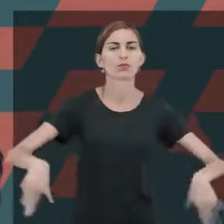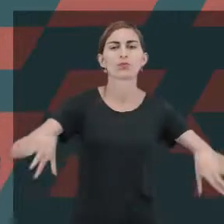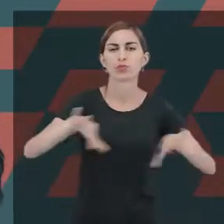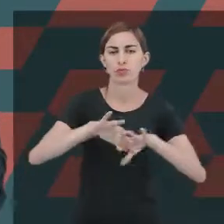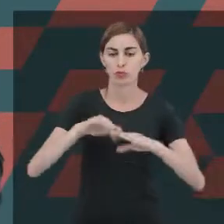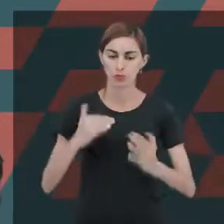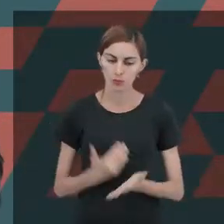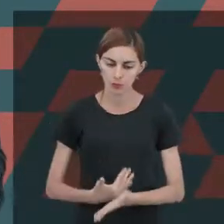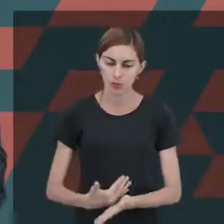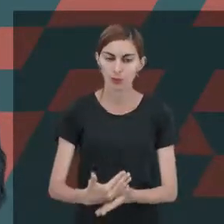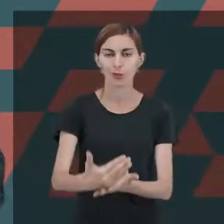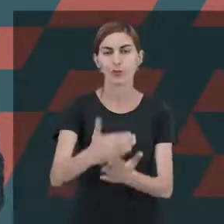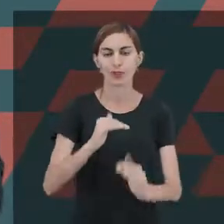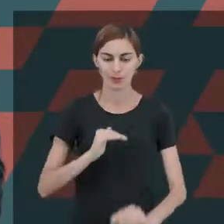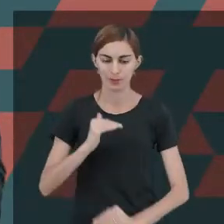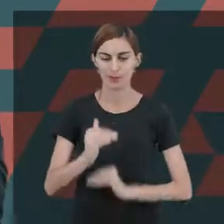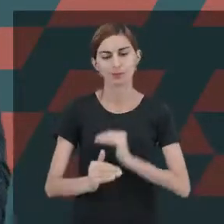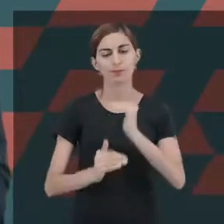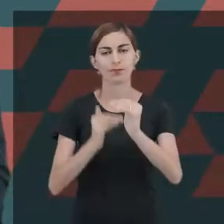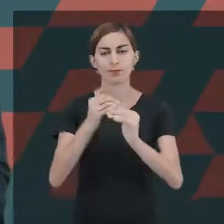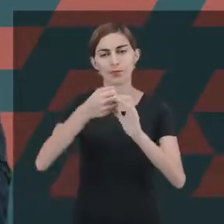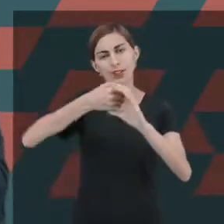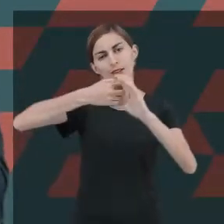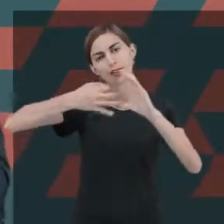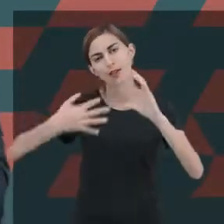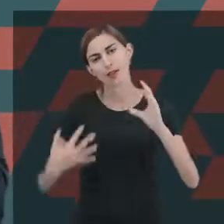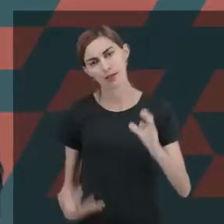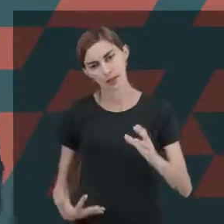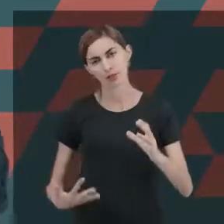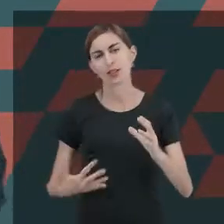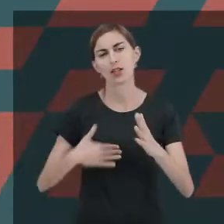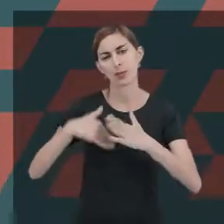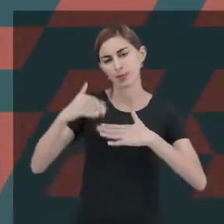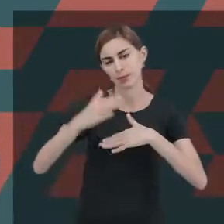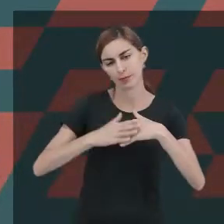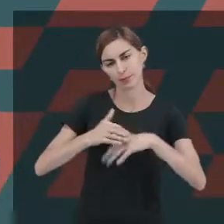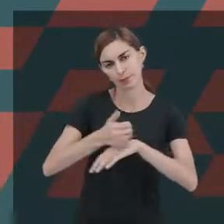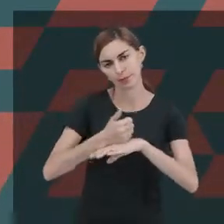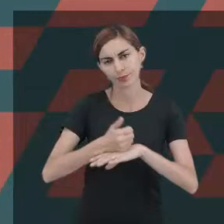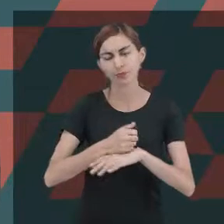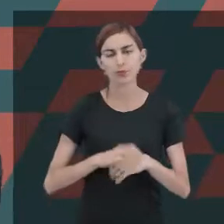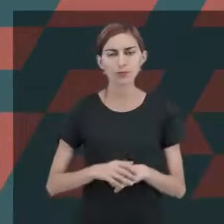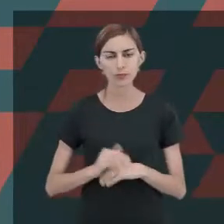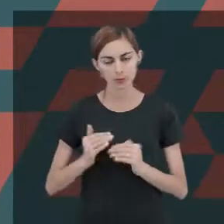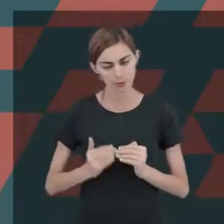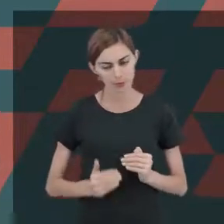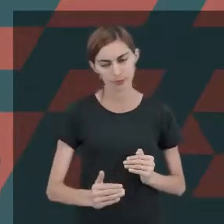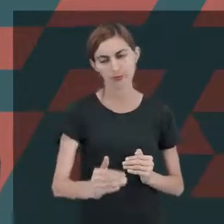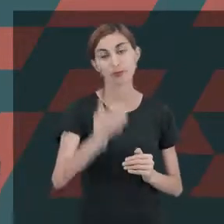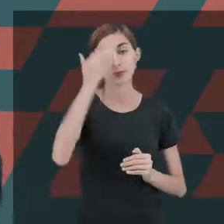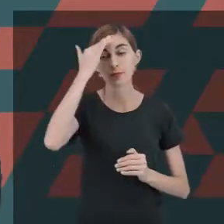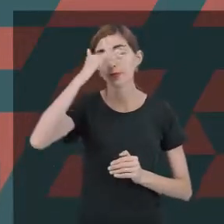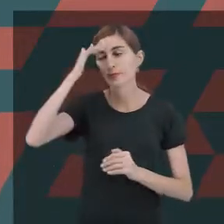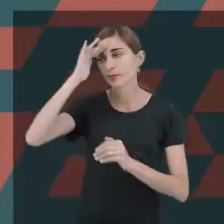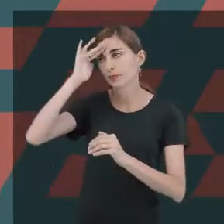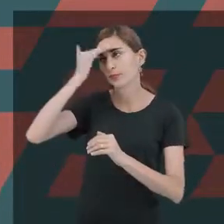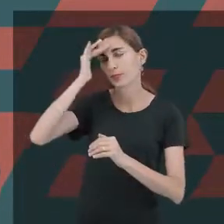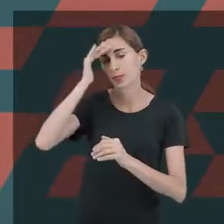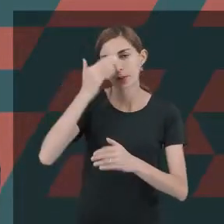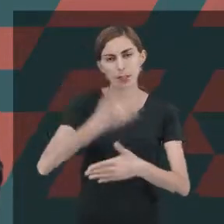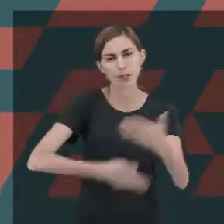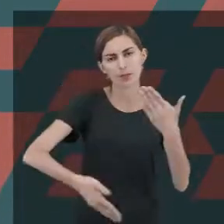entorno, começa a desenvolver tais características e habilidades, a partir do seu entendimento